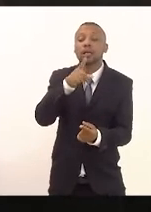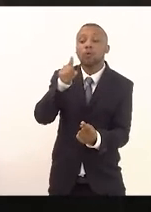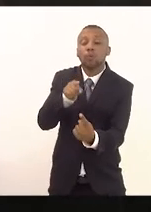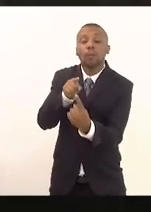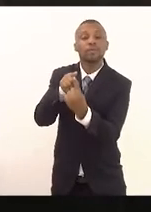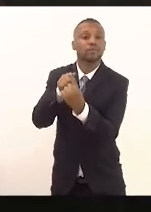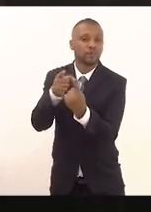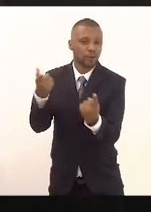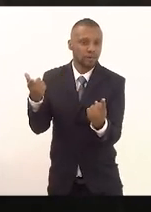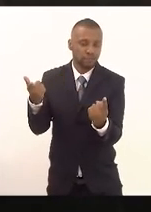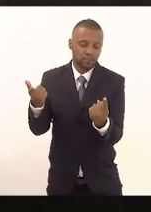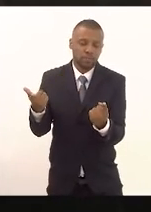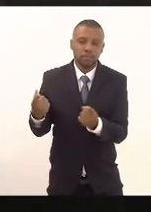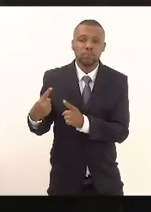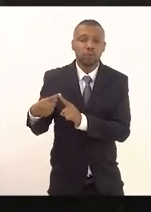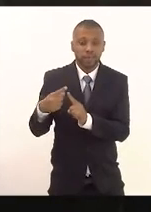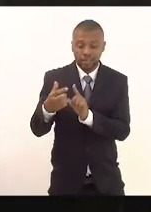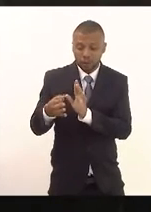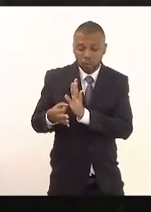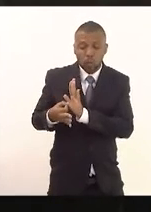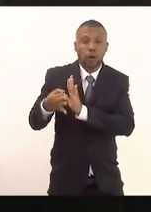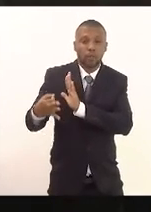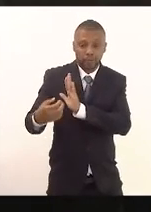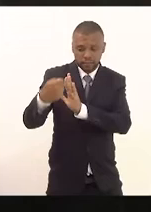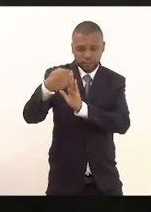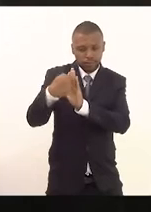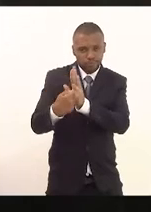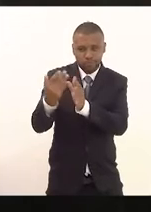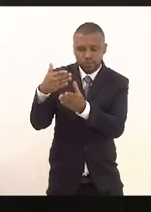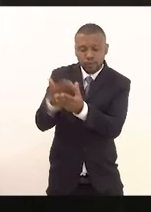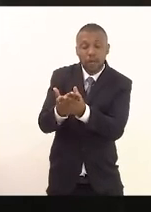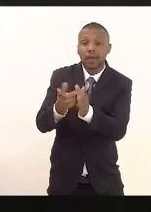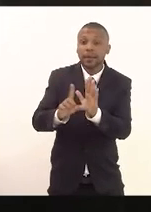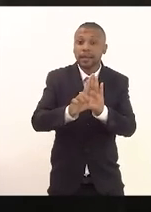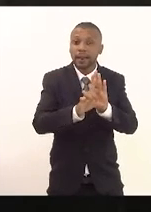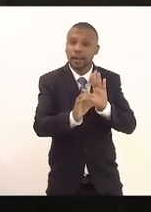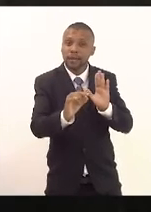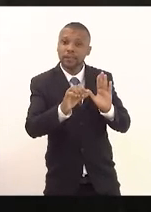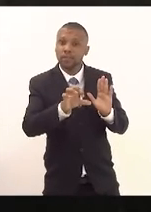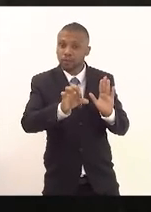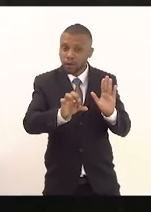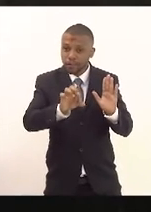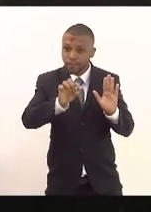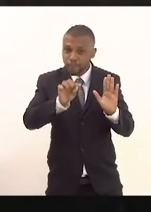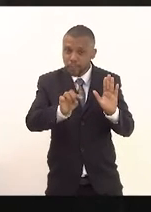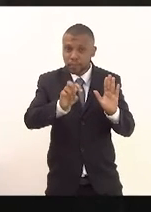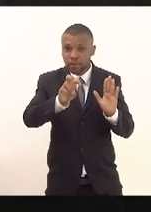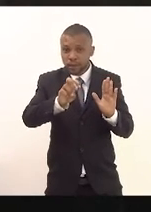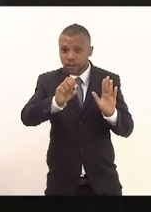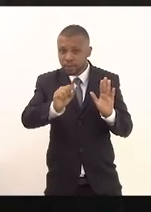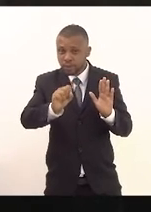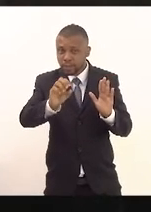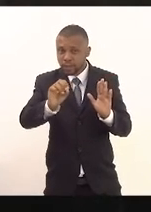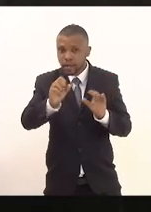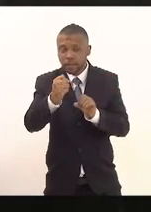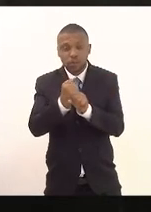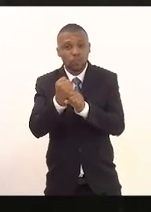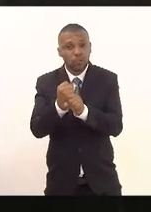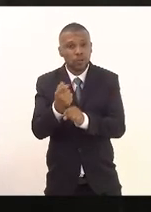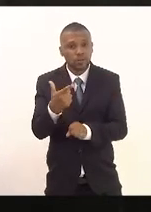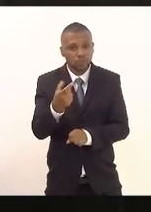e ele inicialmente argumenta que a lei 9580 de 22